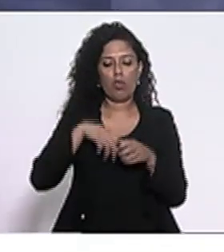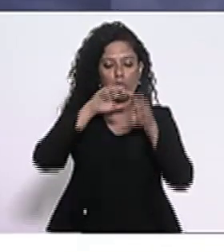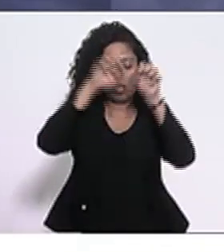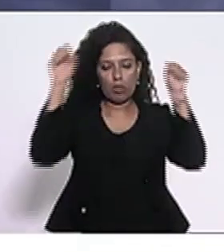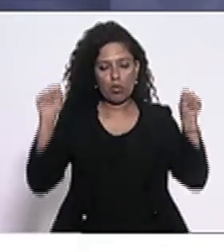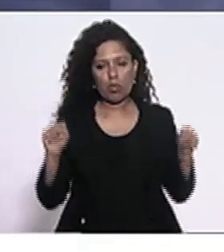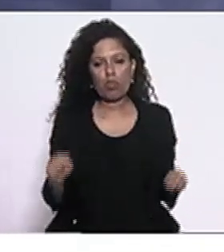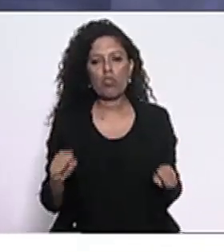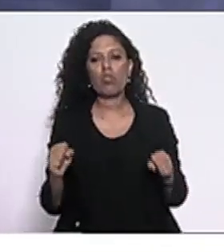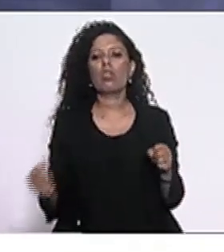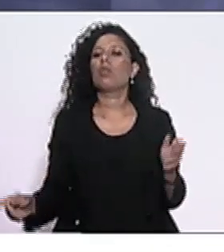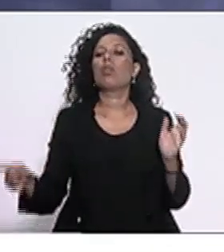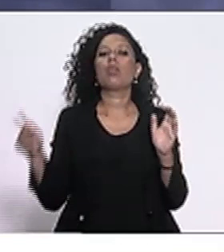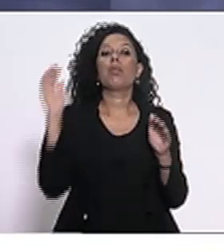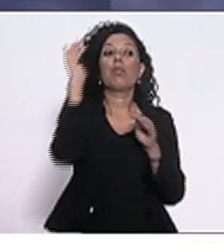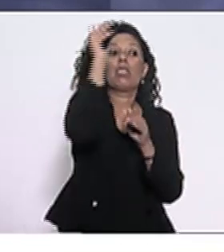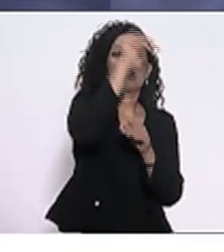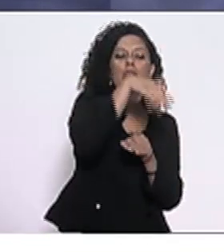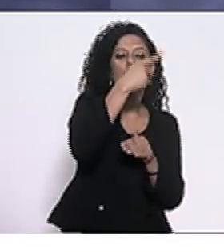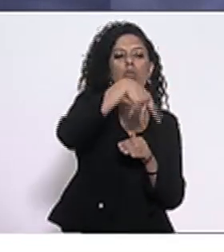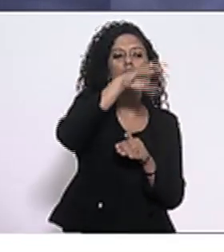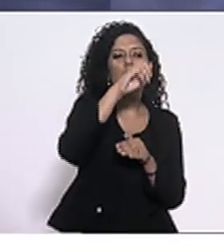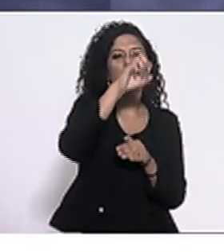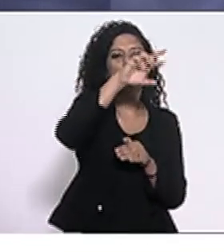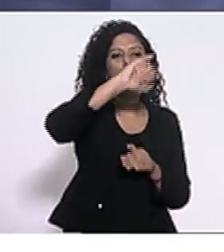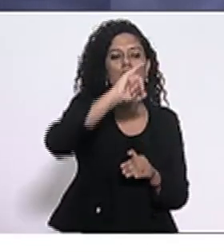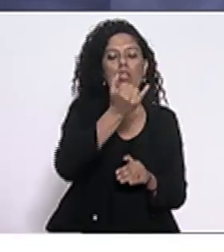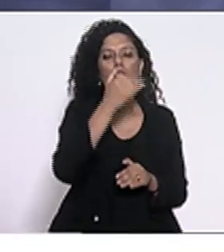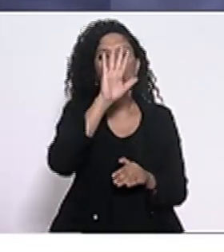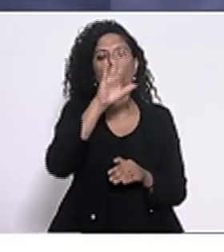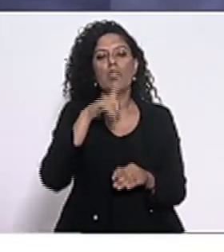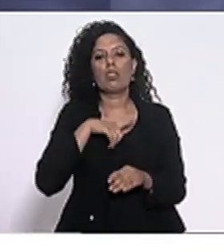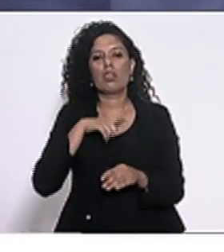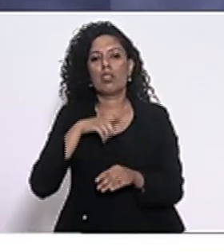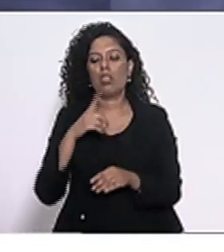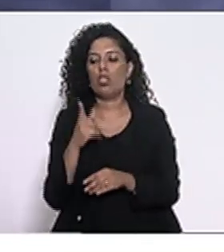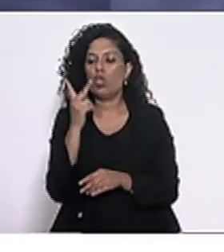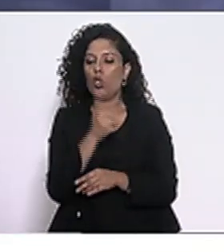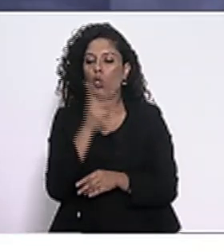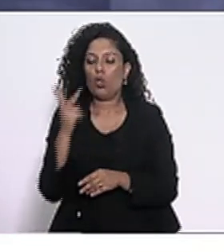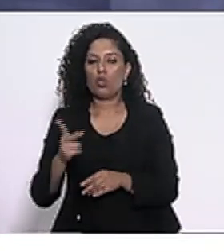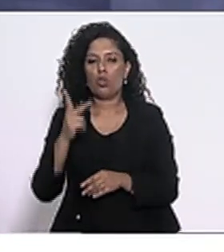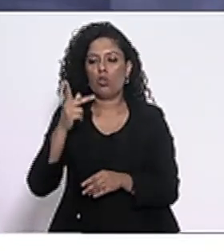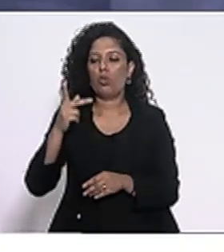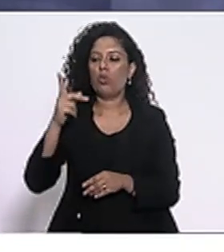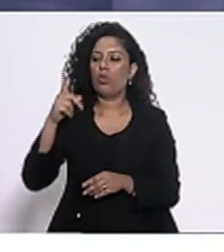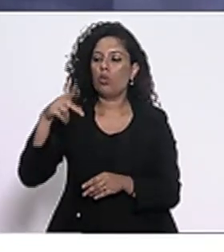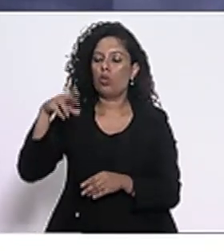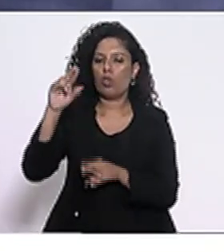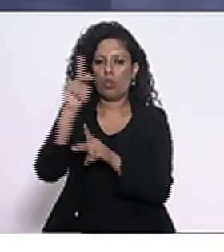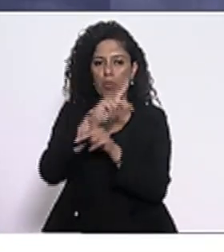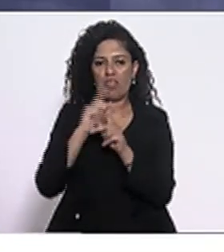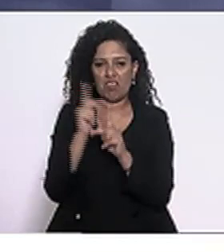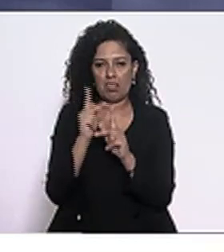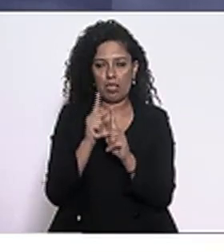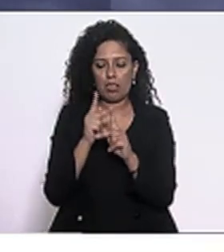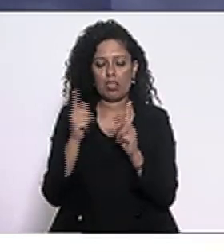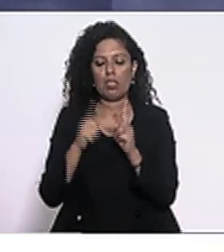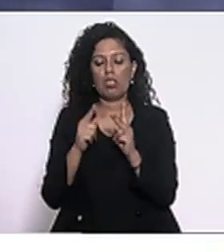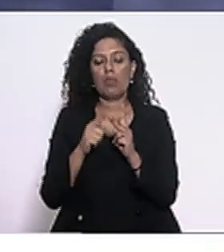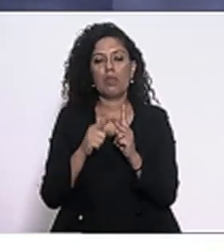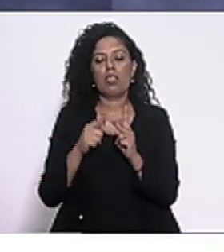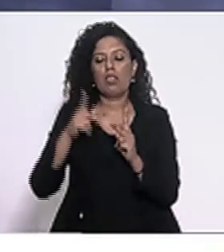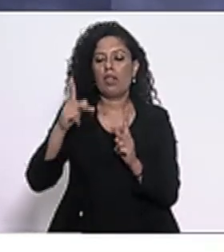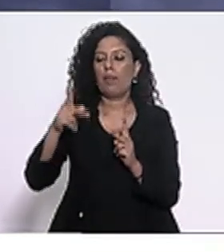nós do Proderj, mas existem outras 2 versões menores, no Rio Previdência e na PGE. Durante todo